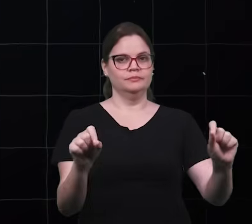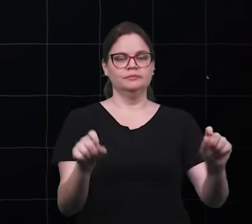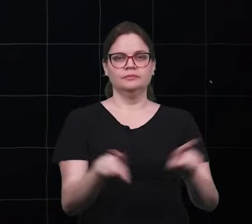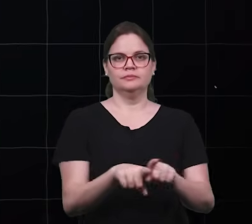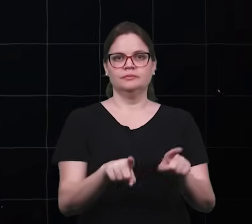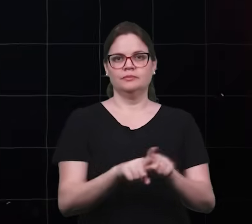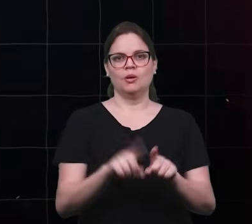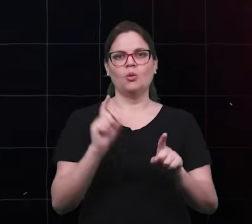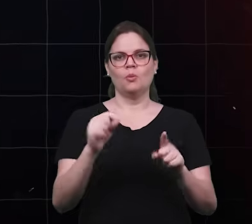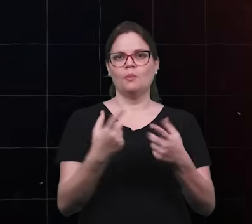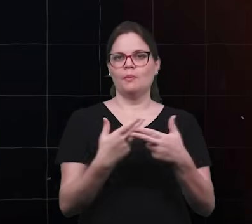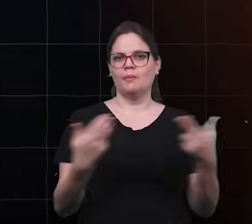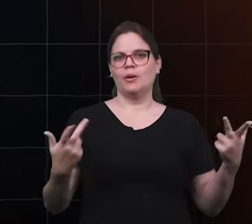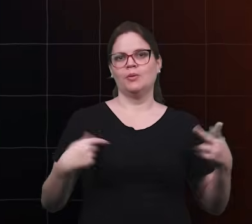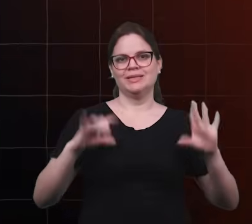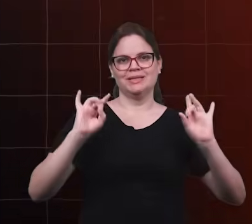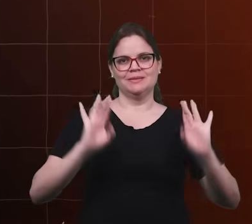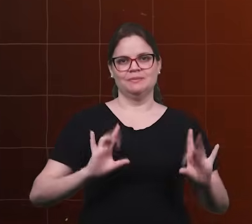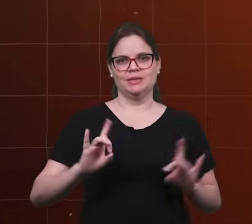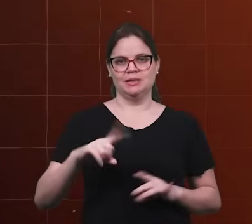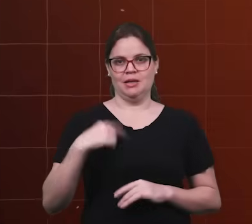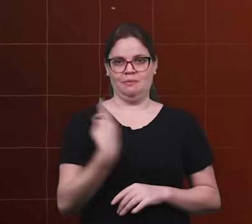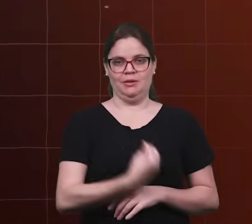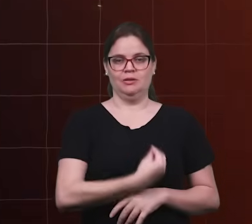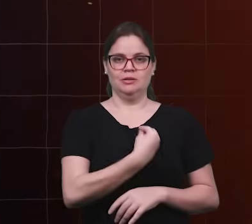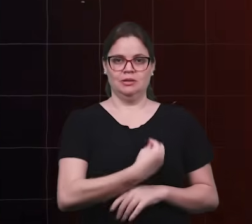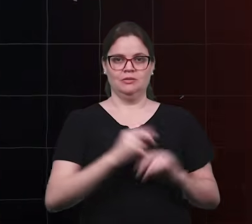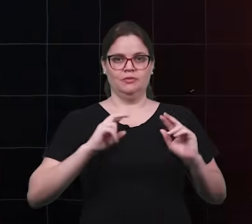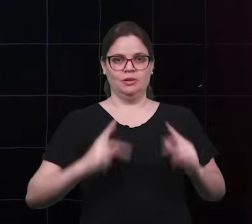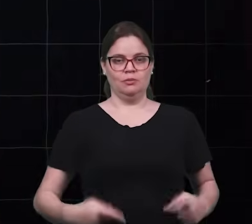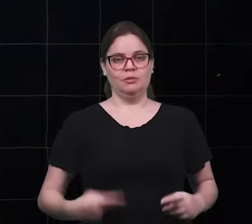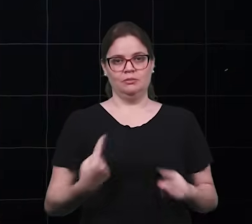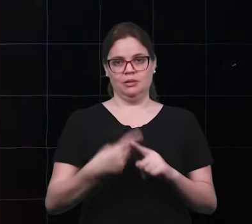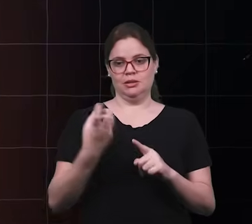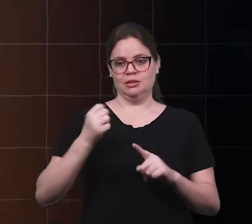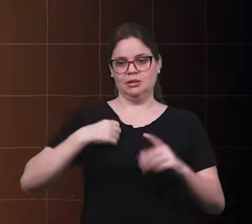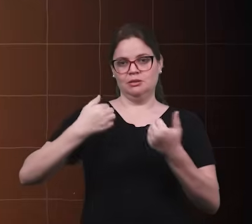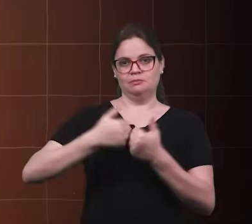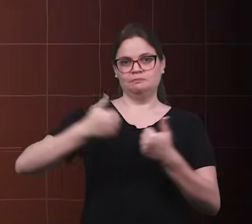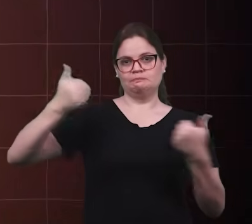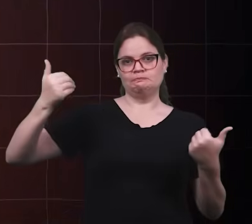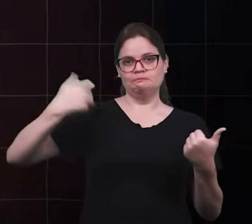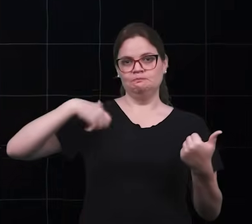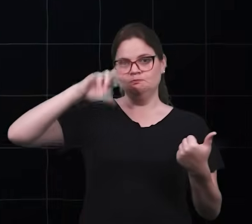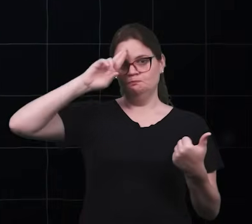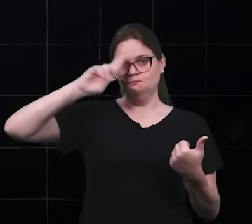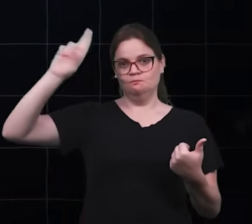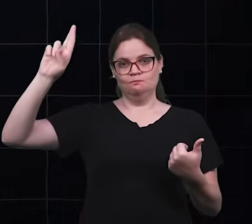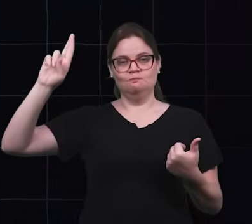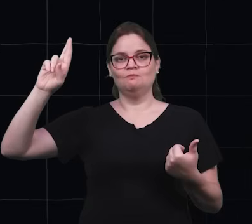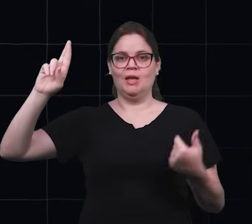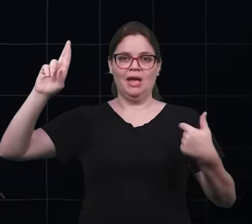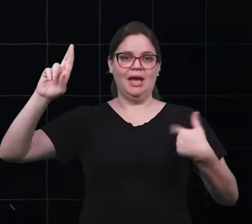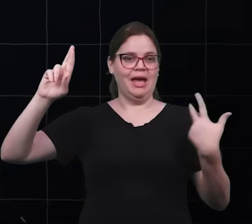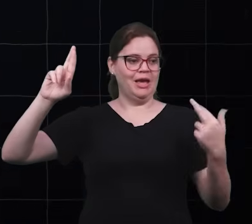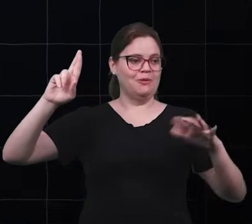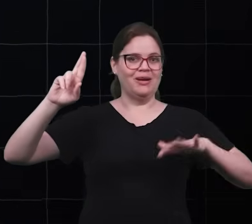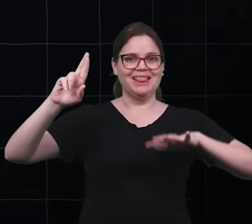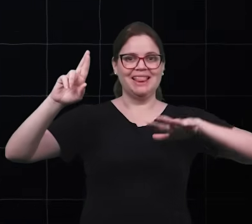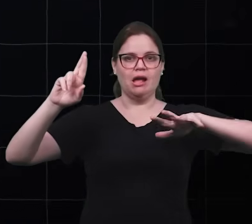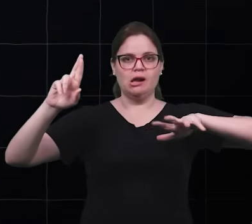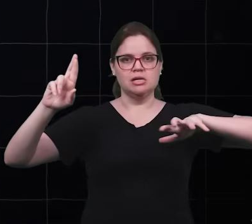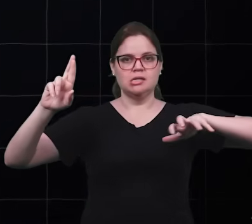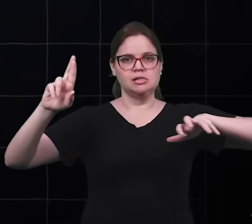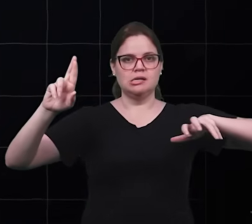muito especial para a vida do homem. O homem sem Jesus é como essa terra, sem forma, vazia,